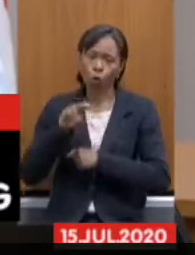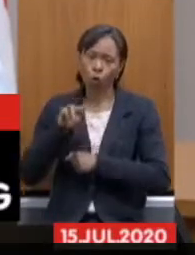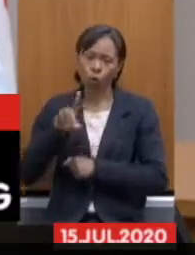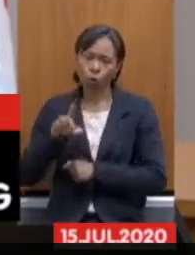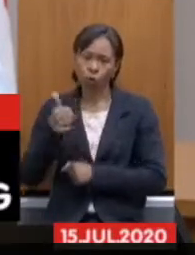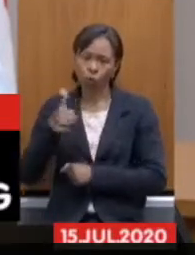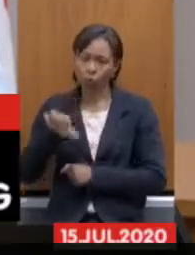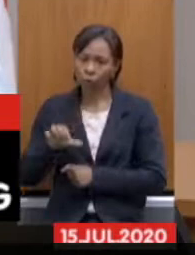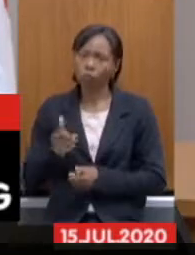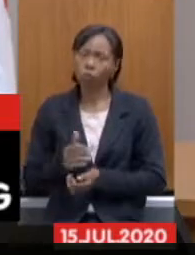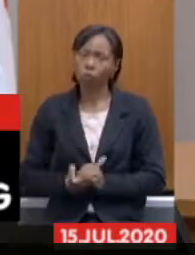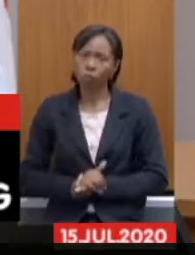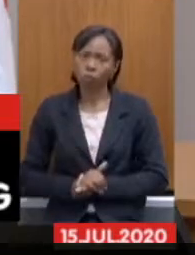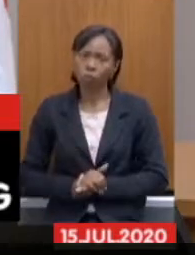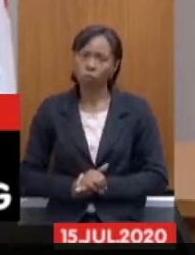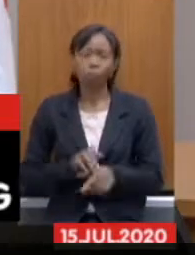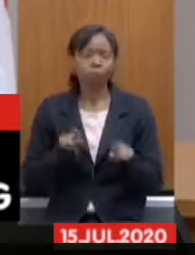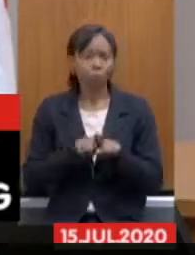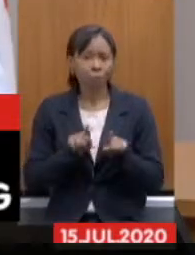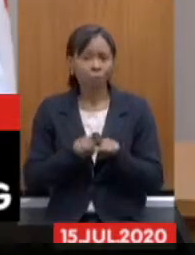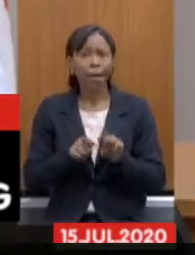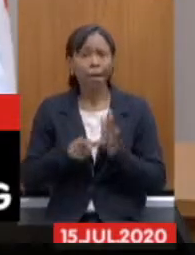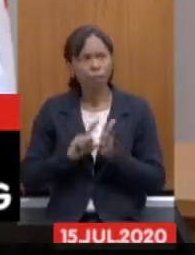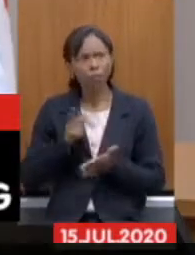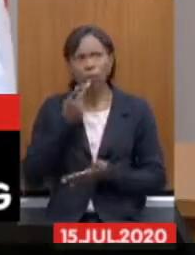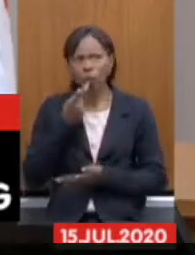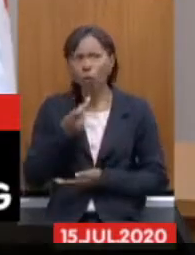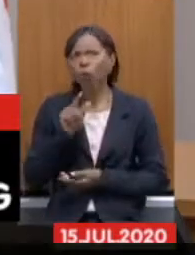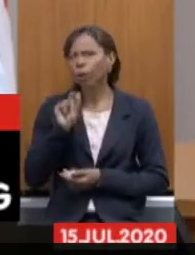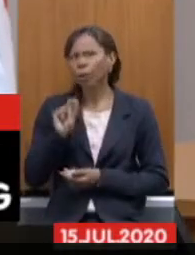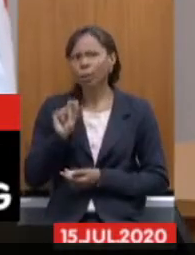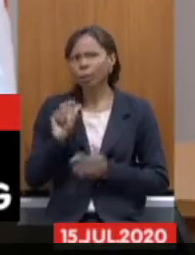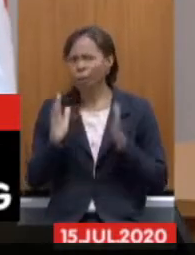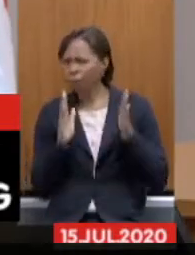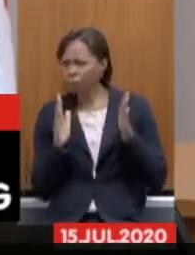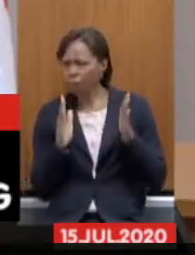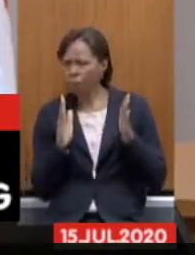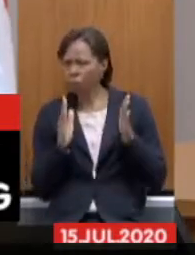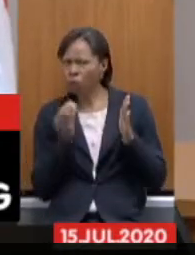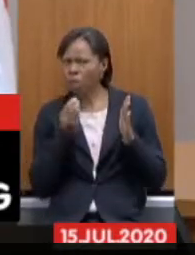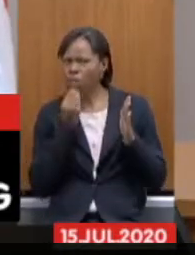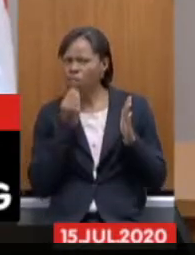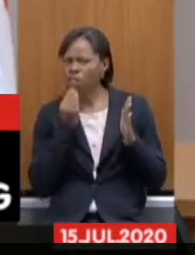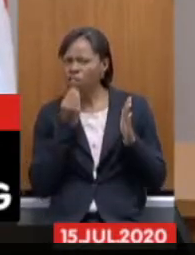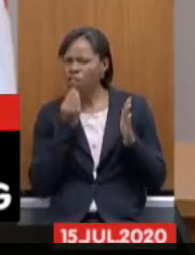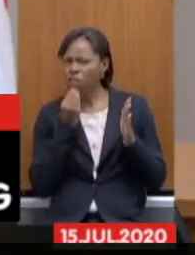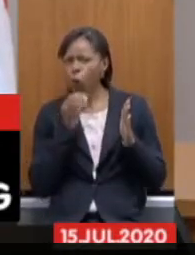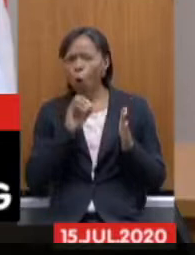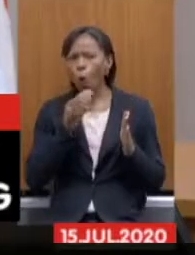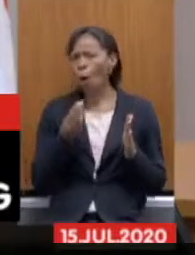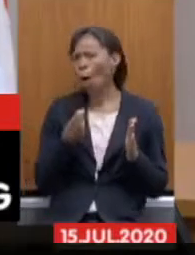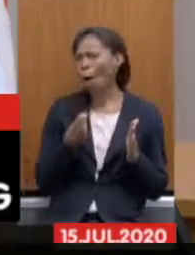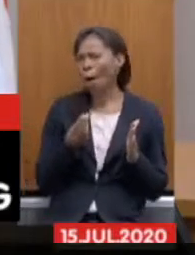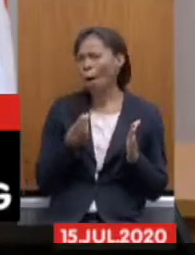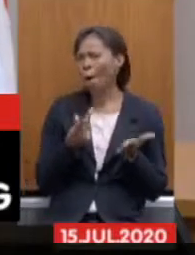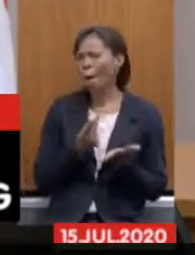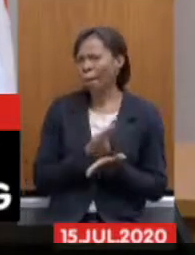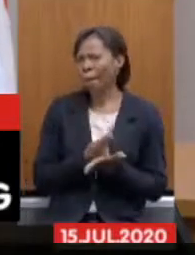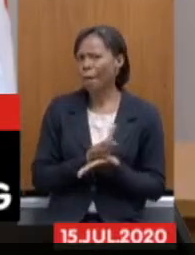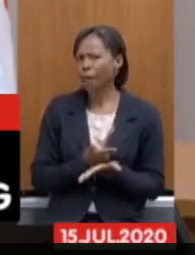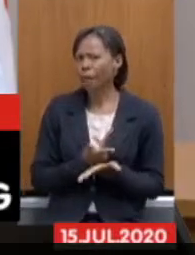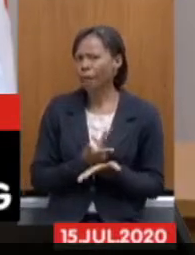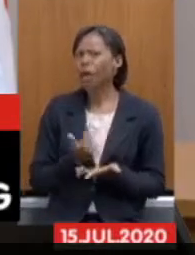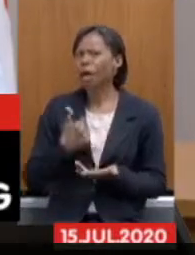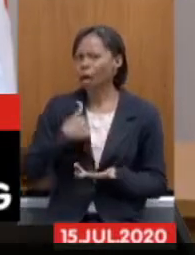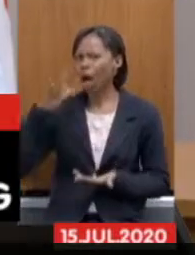e foi dito aqui também que o momento pode ter sido oportuno ou inoportuno eu tenho certeza